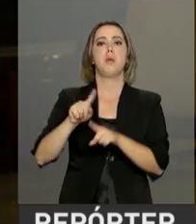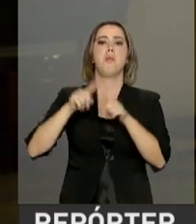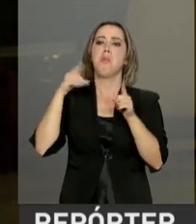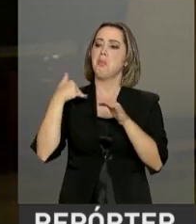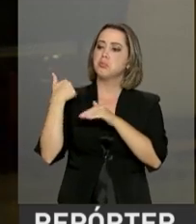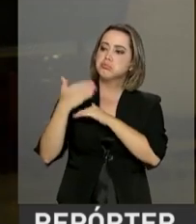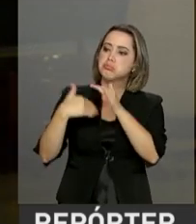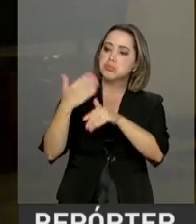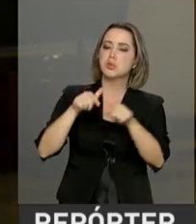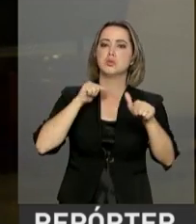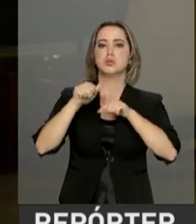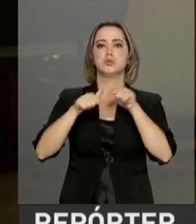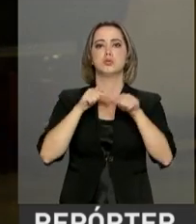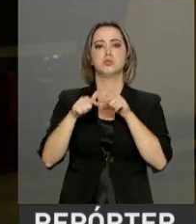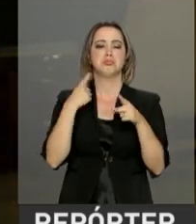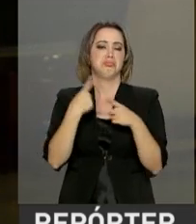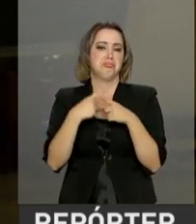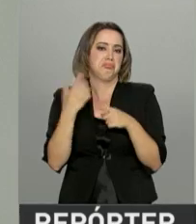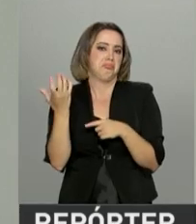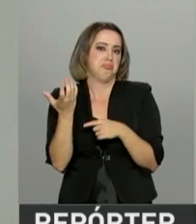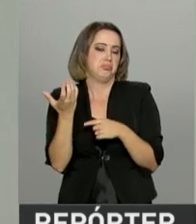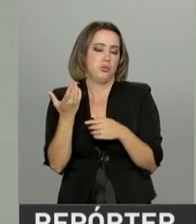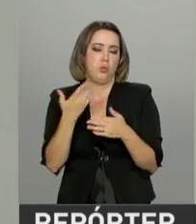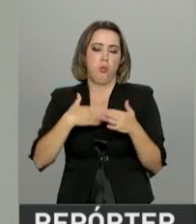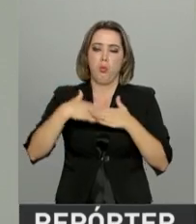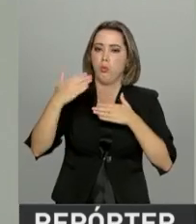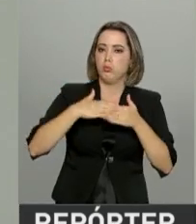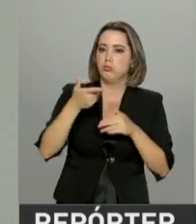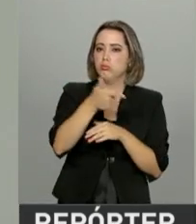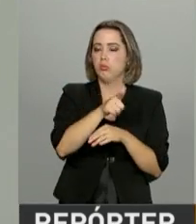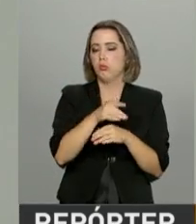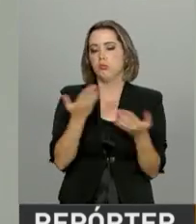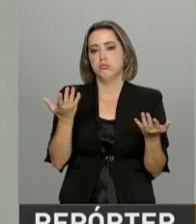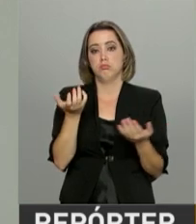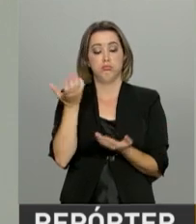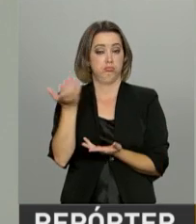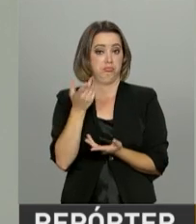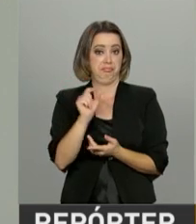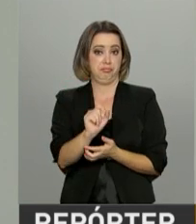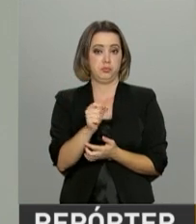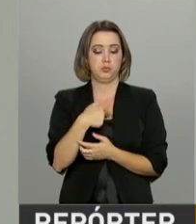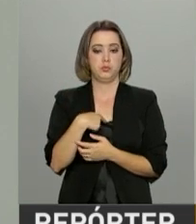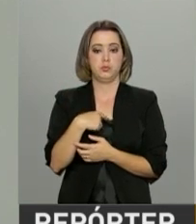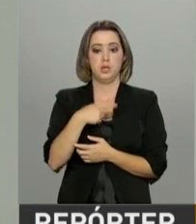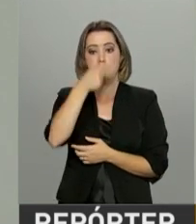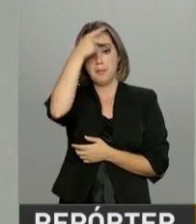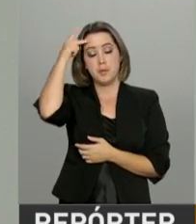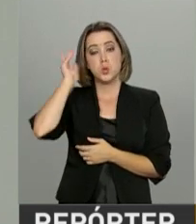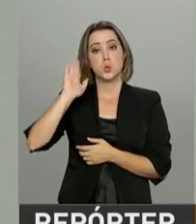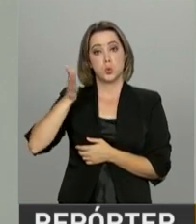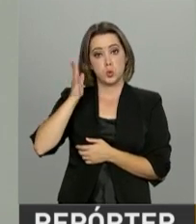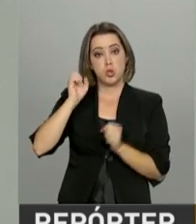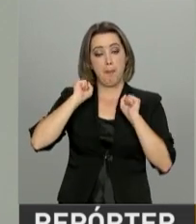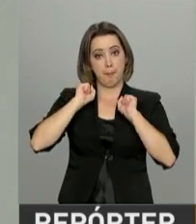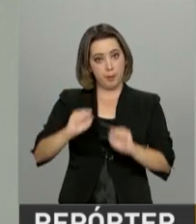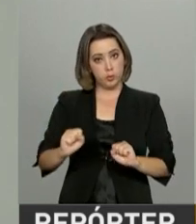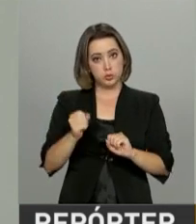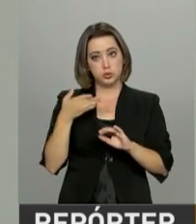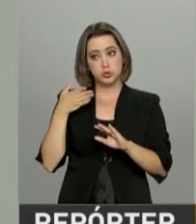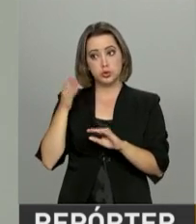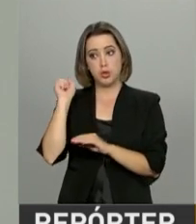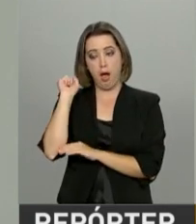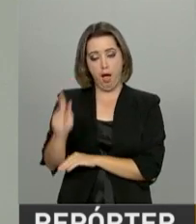continuam trabalhando por qualquer outro motivo. Se você já completou as condições de acesso à aposentadoria, né,